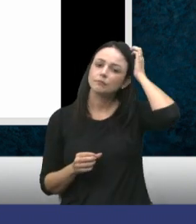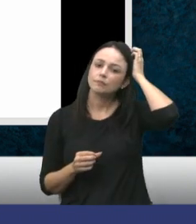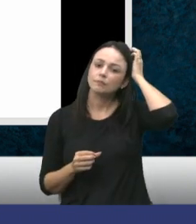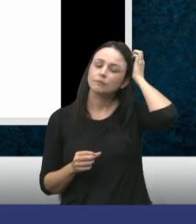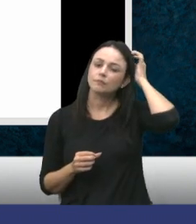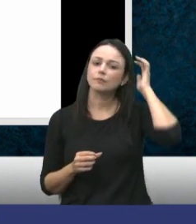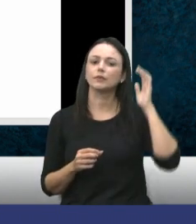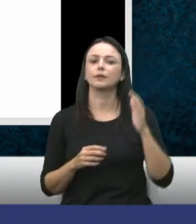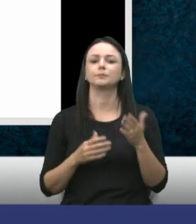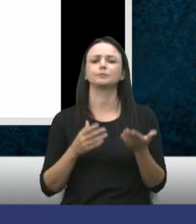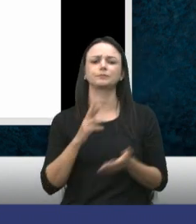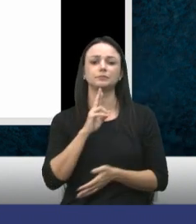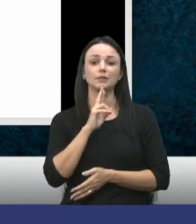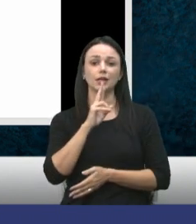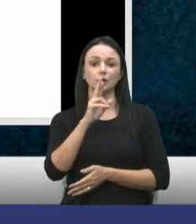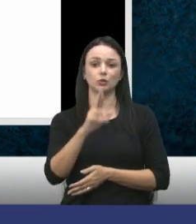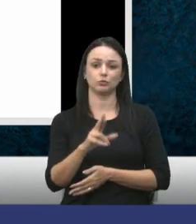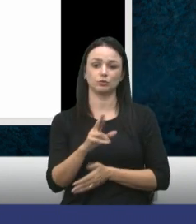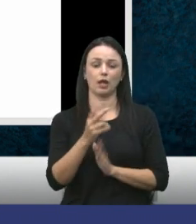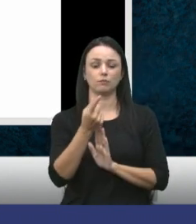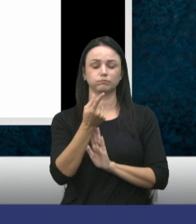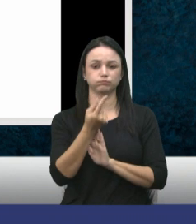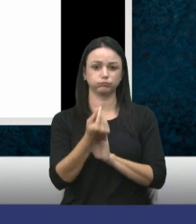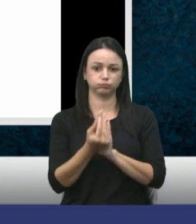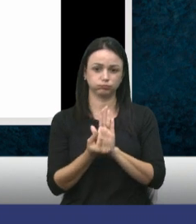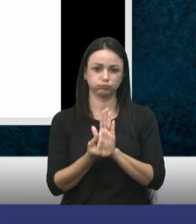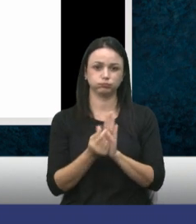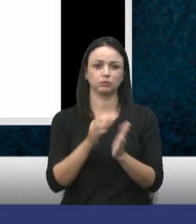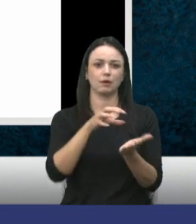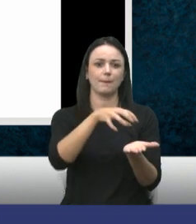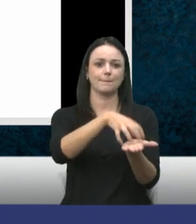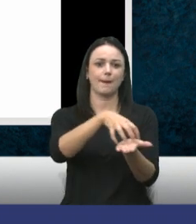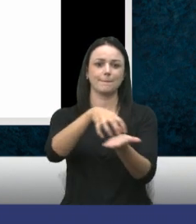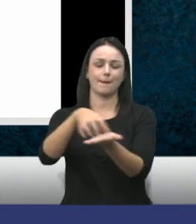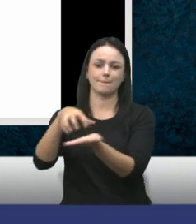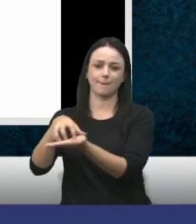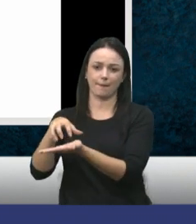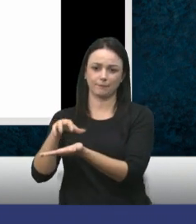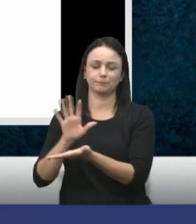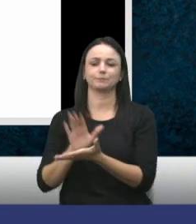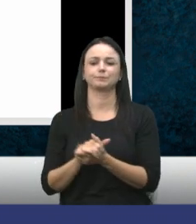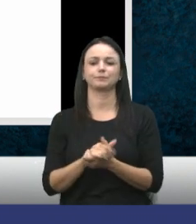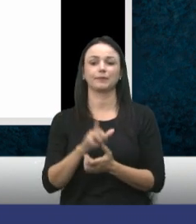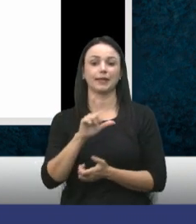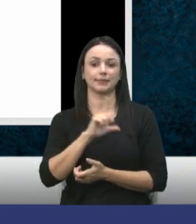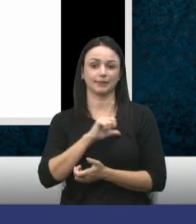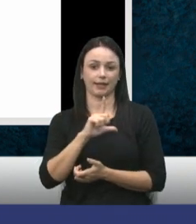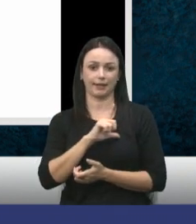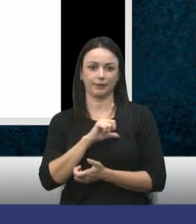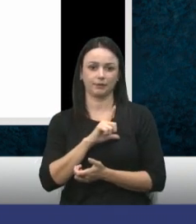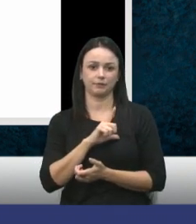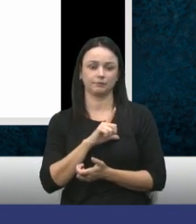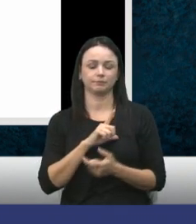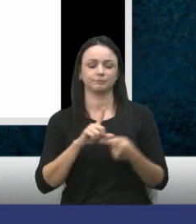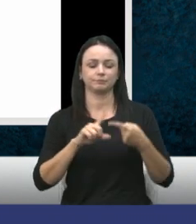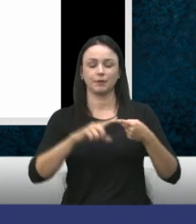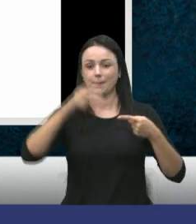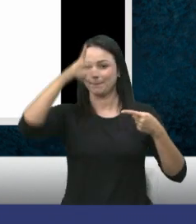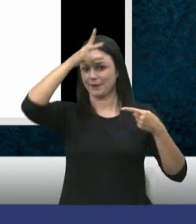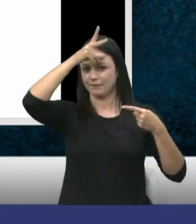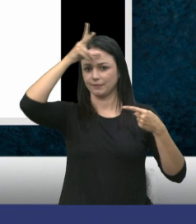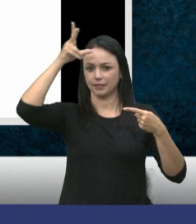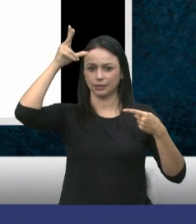No resultado orçamentário por entidade, nós temos na